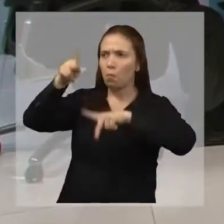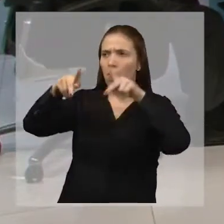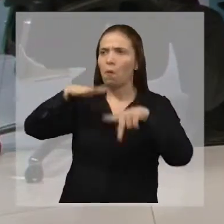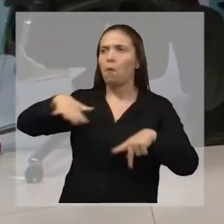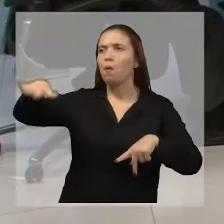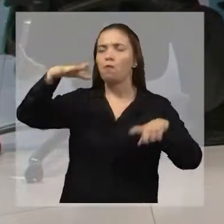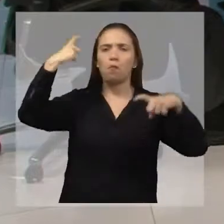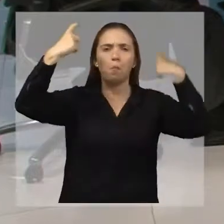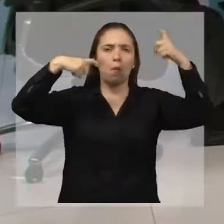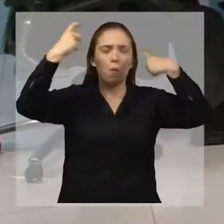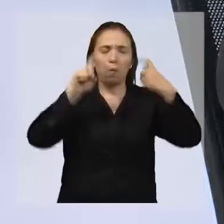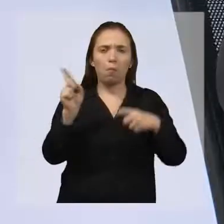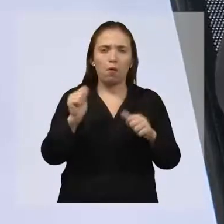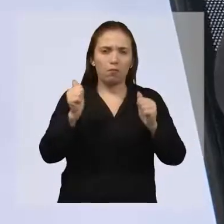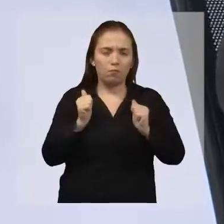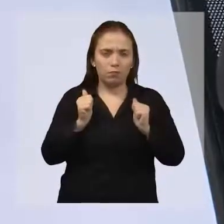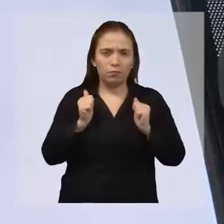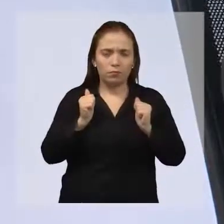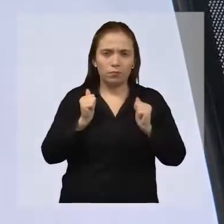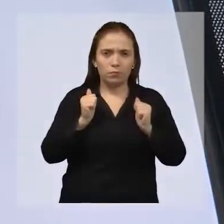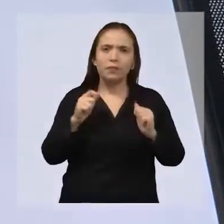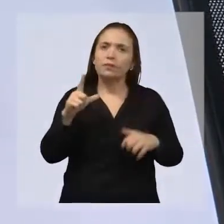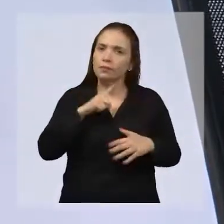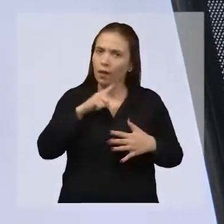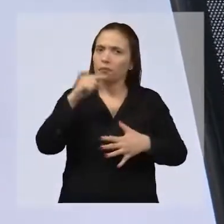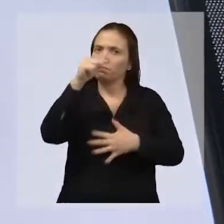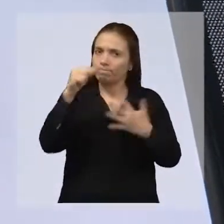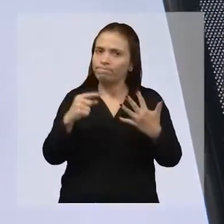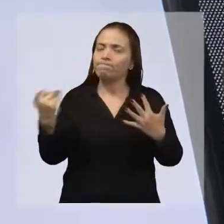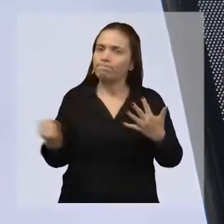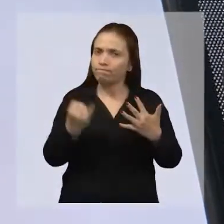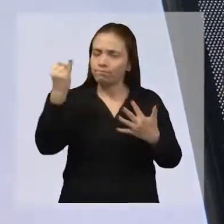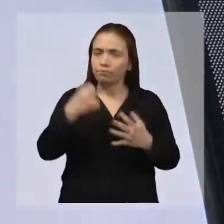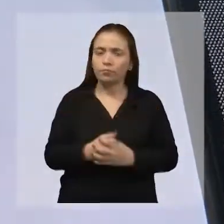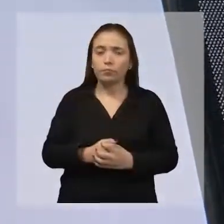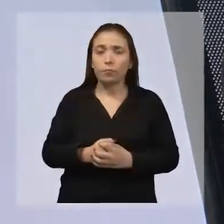na periferia, em toda parte, esse negócio de previdência